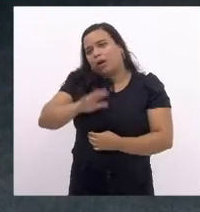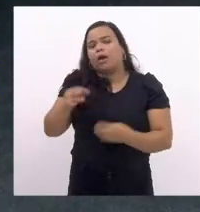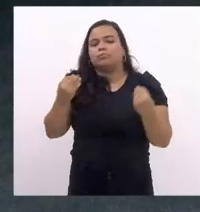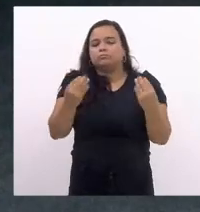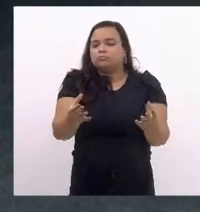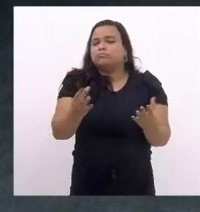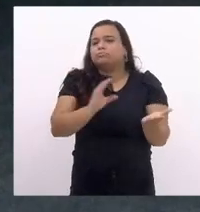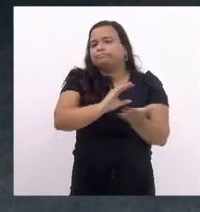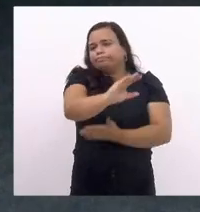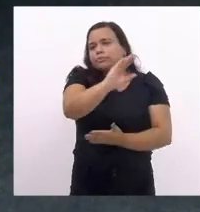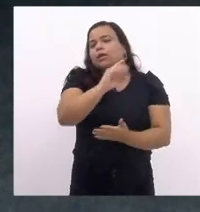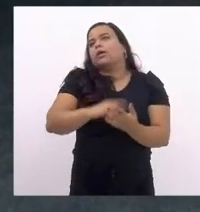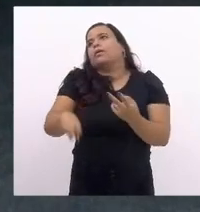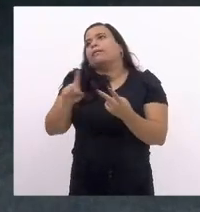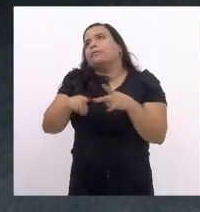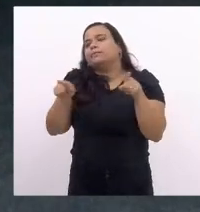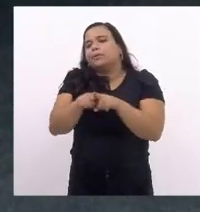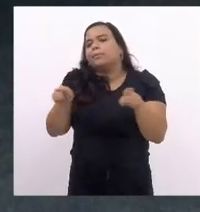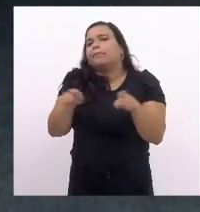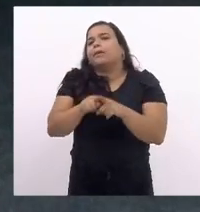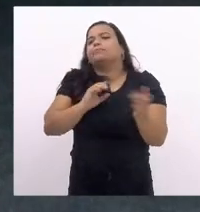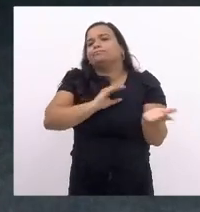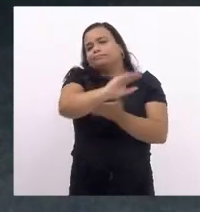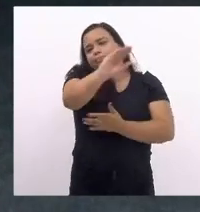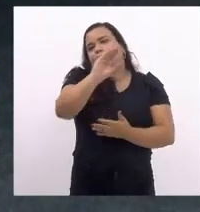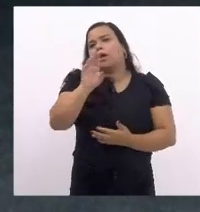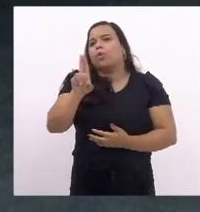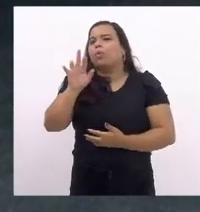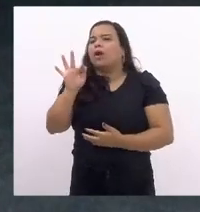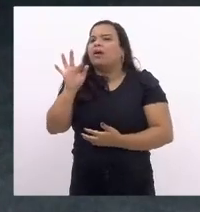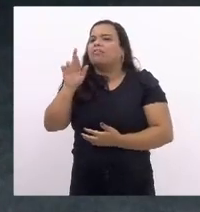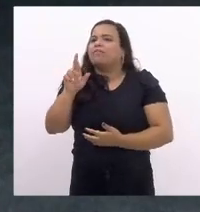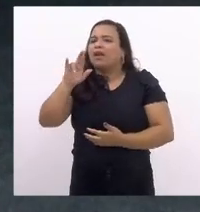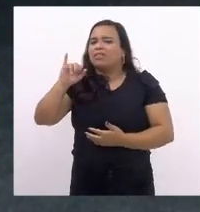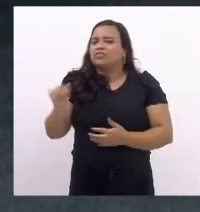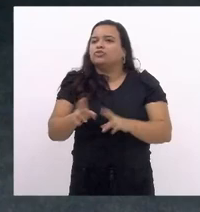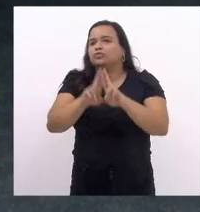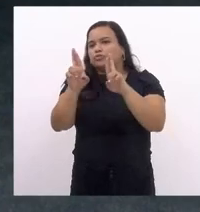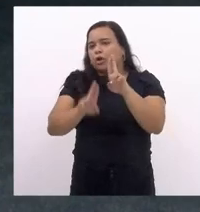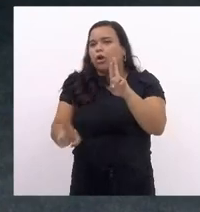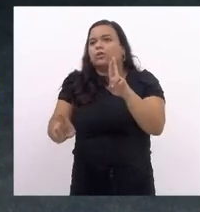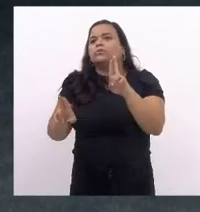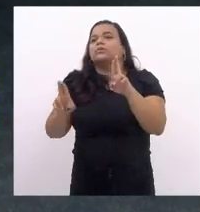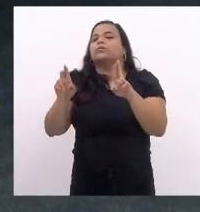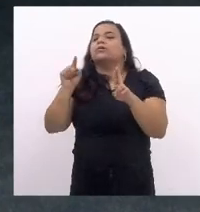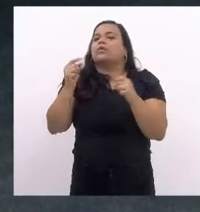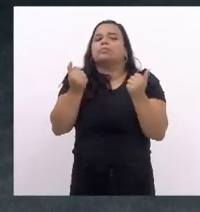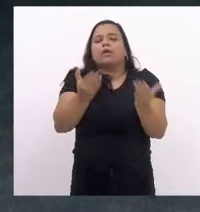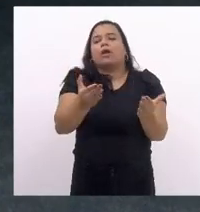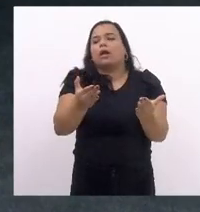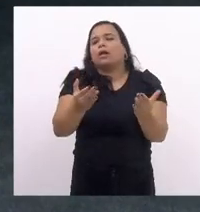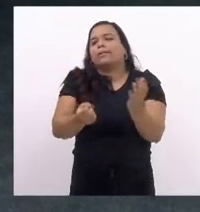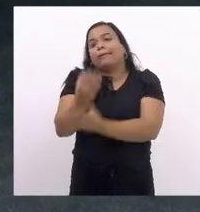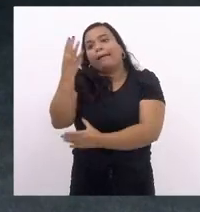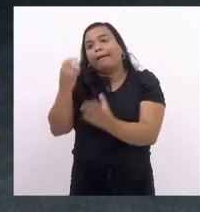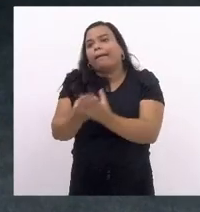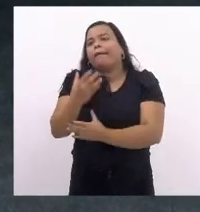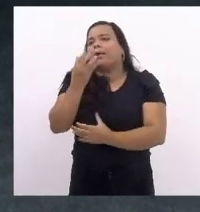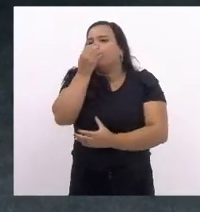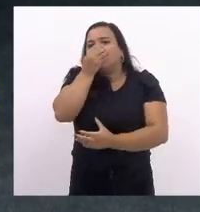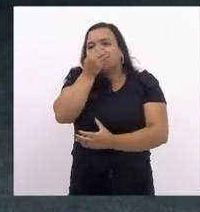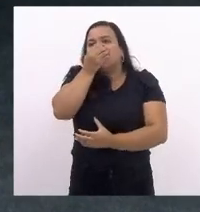garantir o repasse de verbas ao UFRJ na produção de respiradores pulmonares, e não poderia